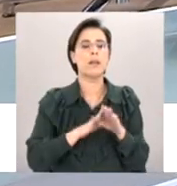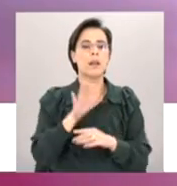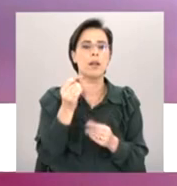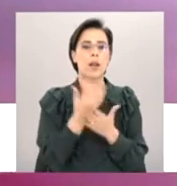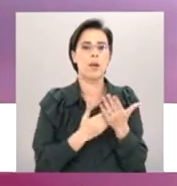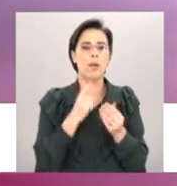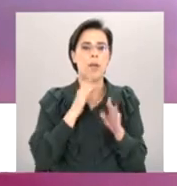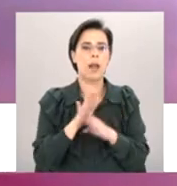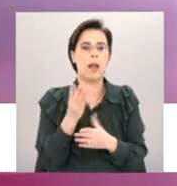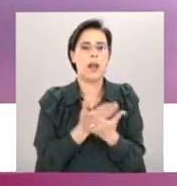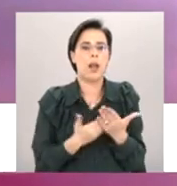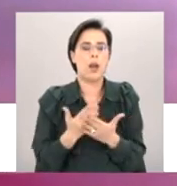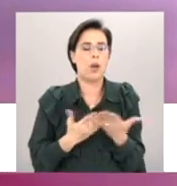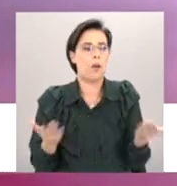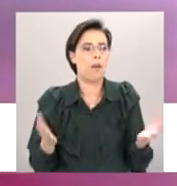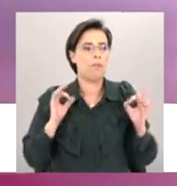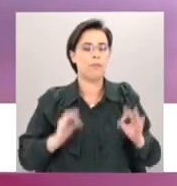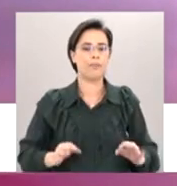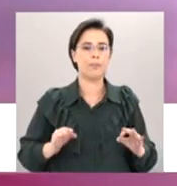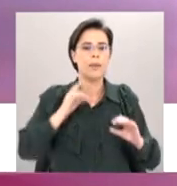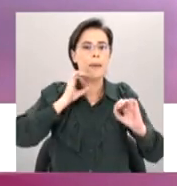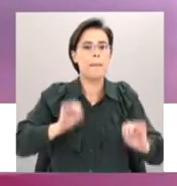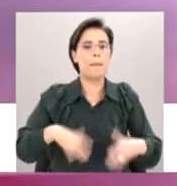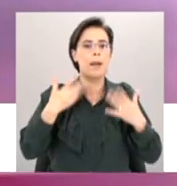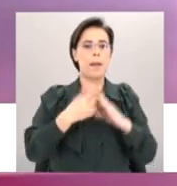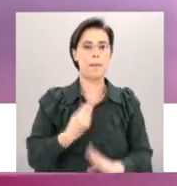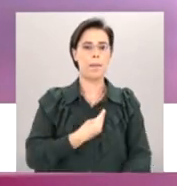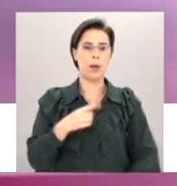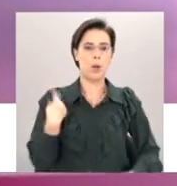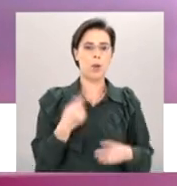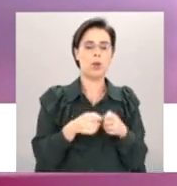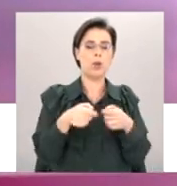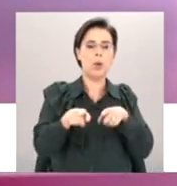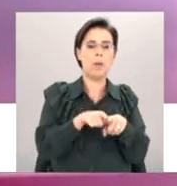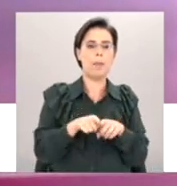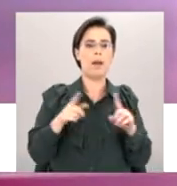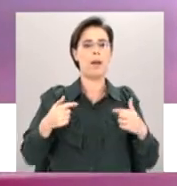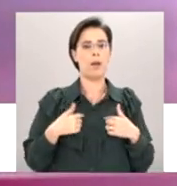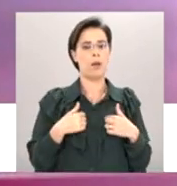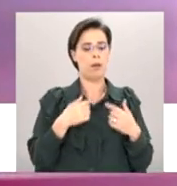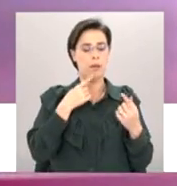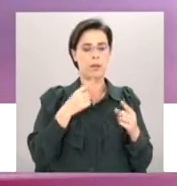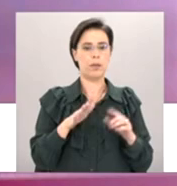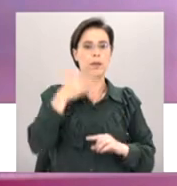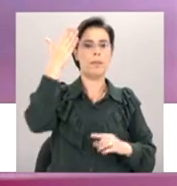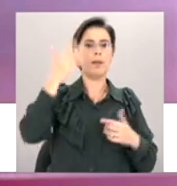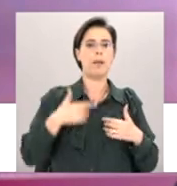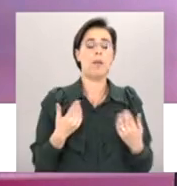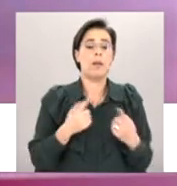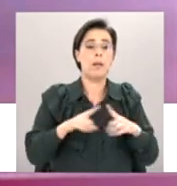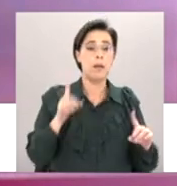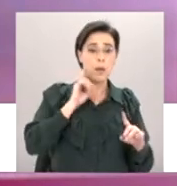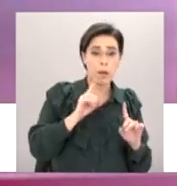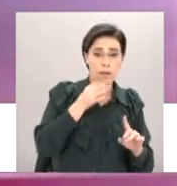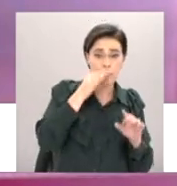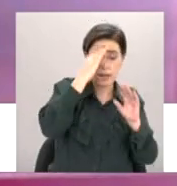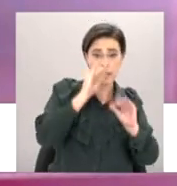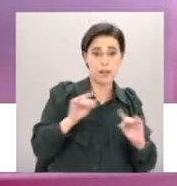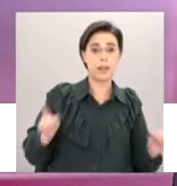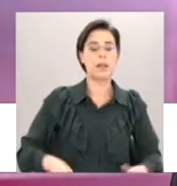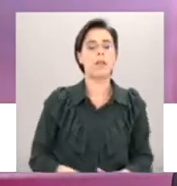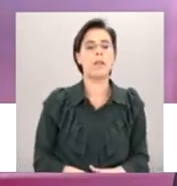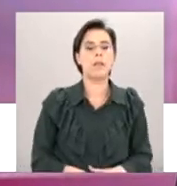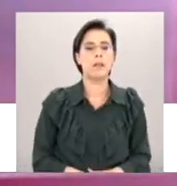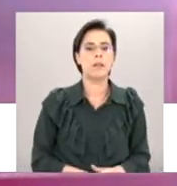sempre ter calma que é devia ser principal preocupação todos perdidos e só nós gostamos o porto na primeira linguagem falada